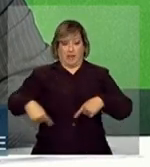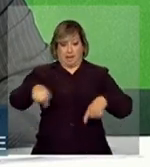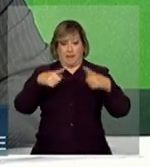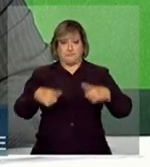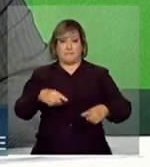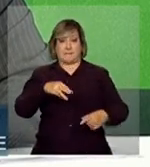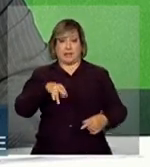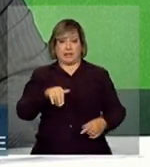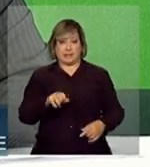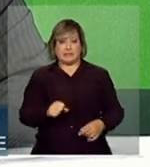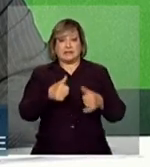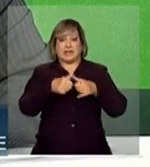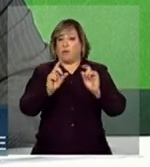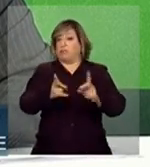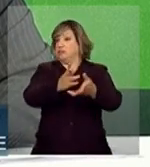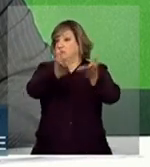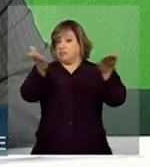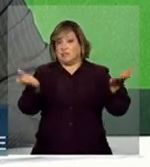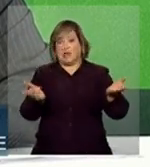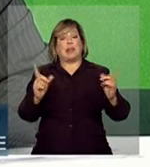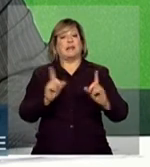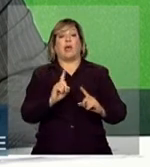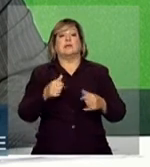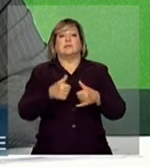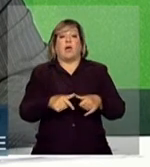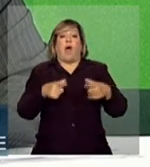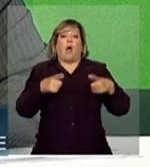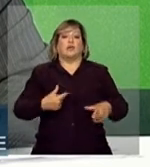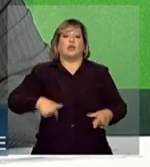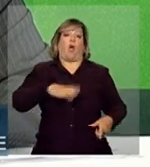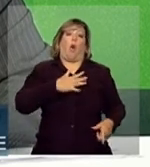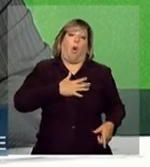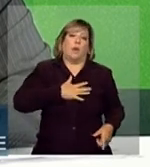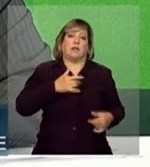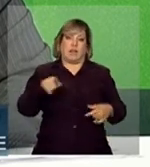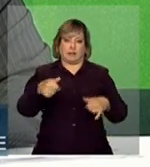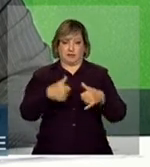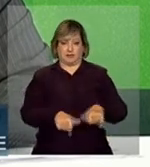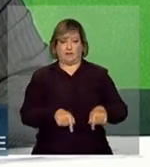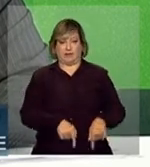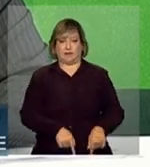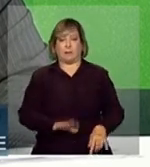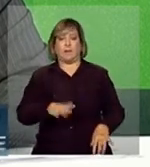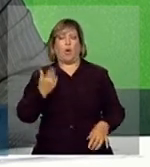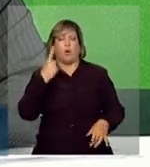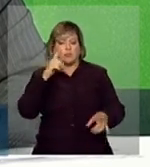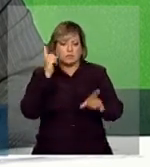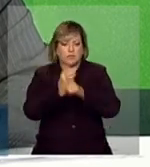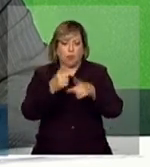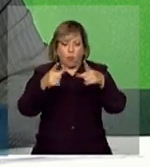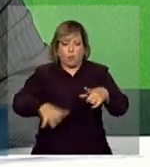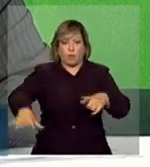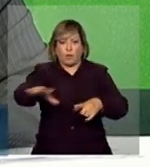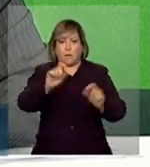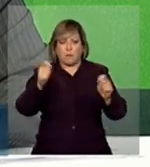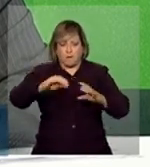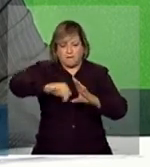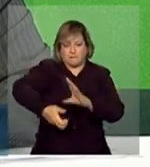estão, não onde a gente gostaria que elas estivessem. E aí, em descobrindo uma mina, normalmente gera um núcleo